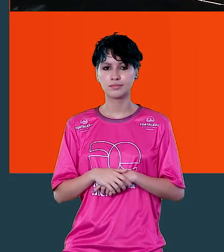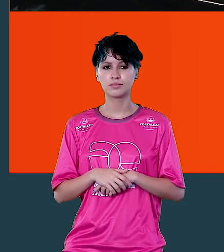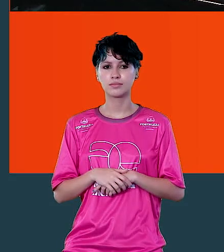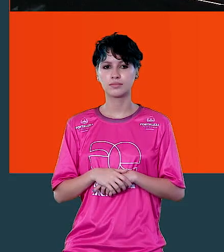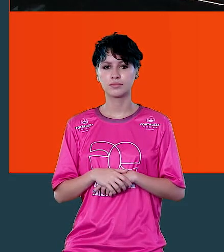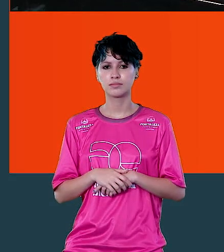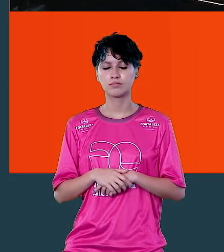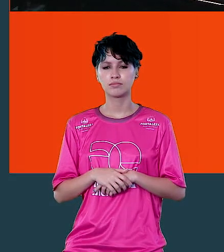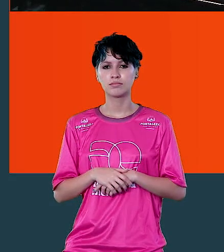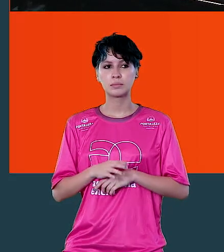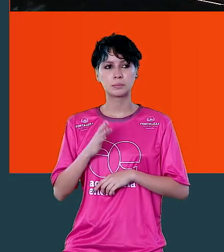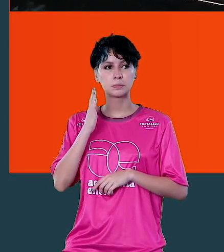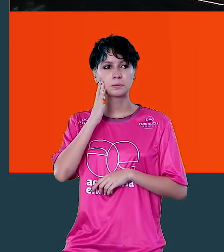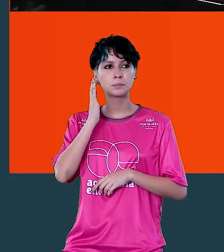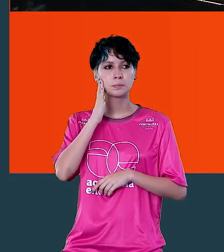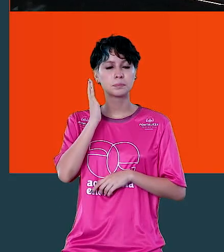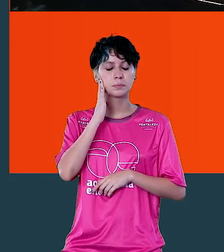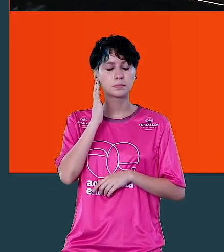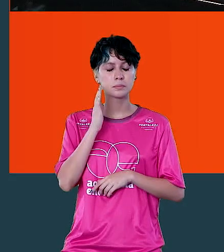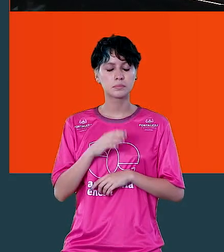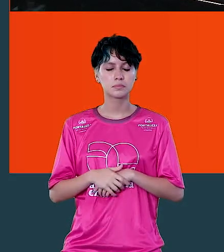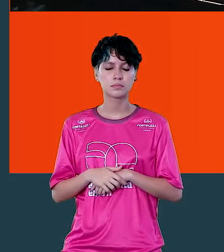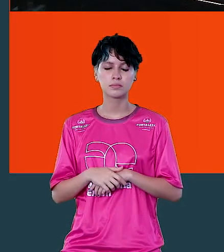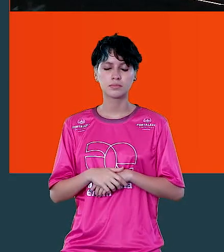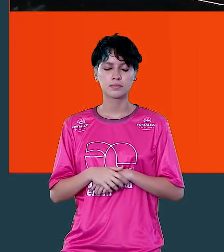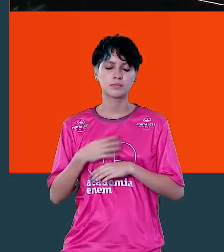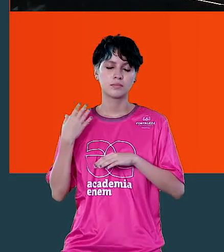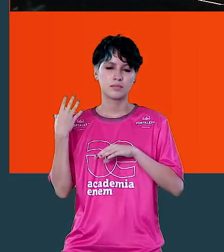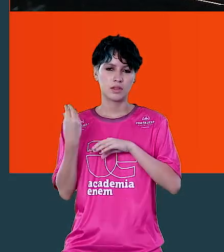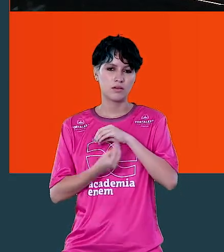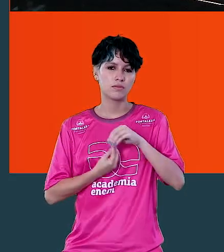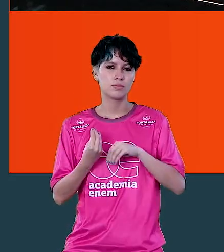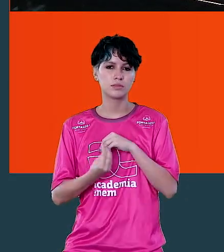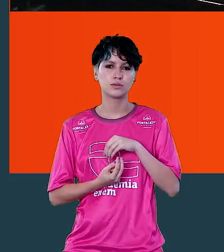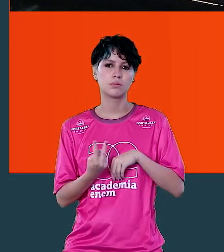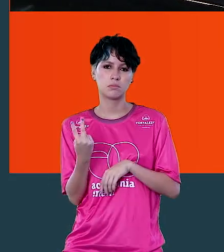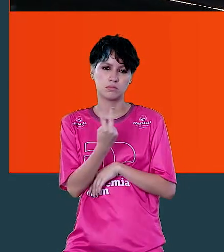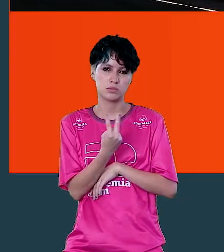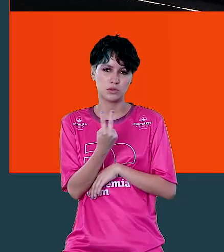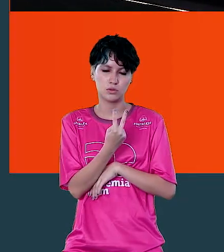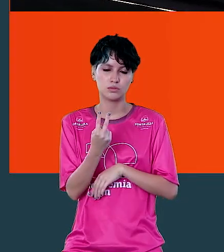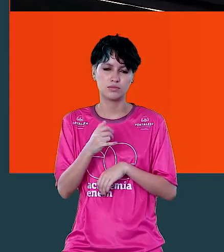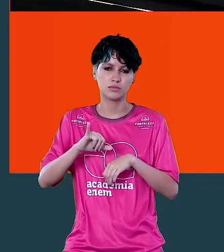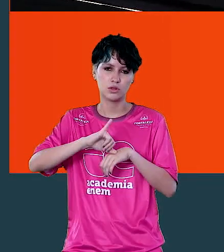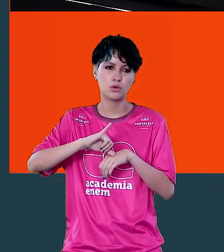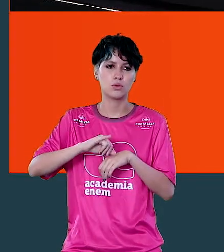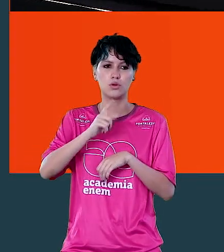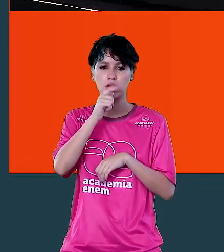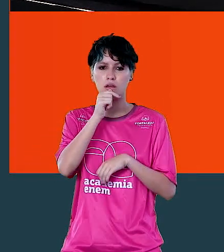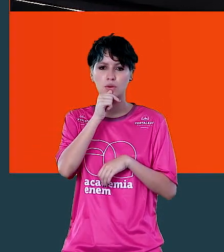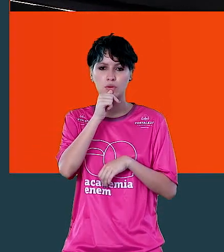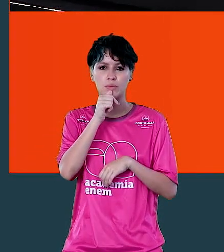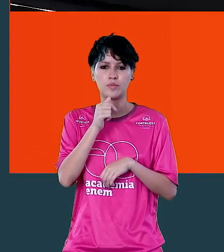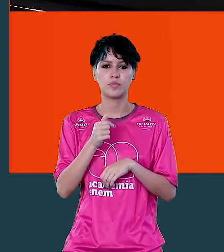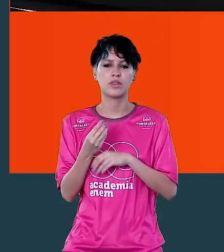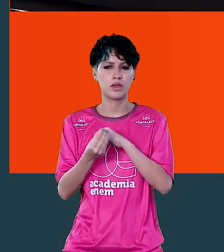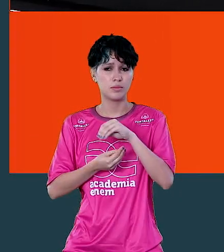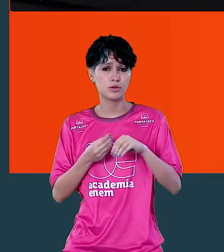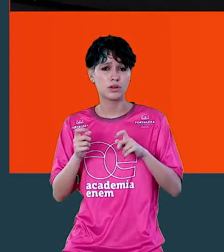hidrogênio. Fechado? Tá. Vou misturar essas duas substâncias aí. Elas se dissolvem uma na